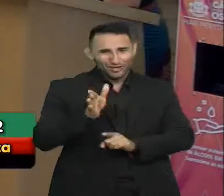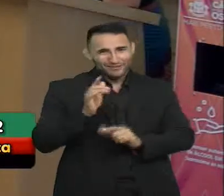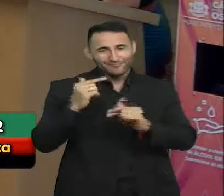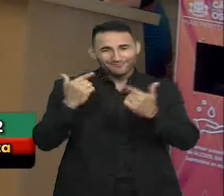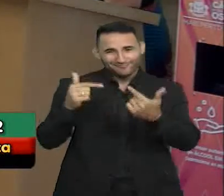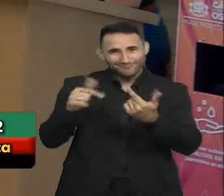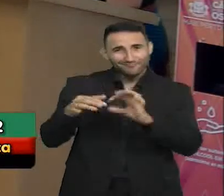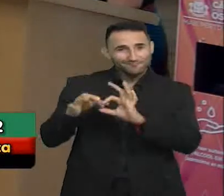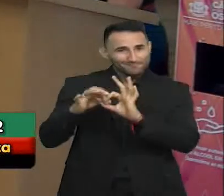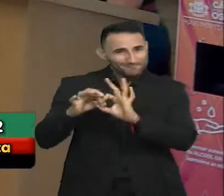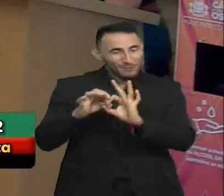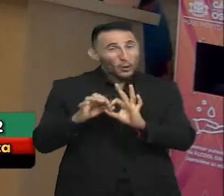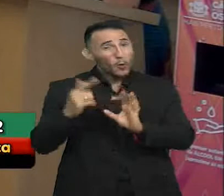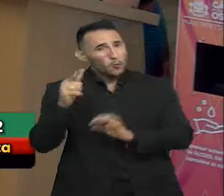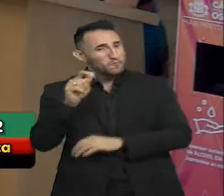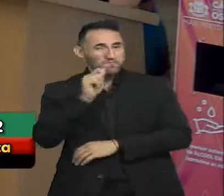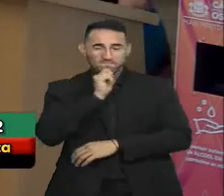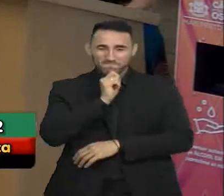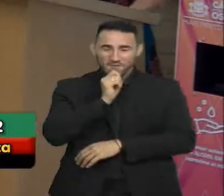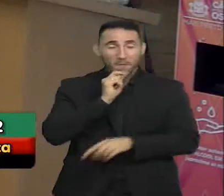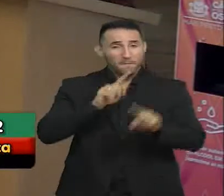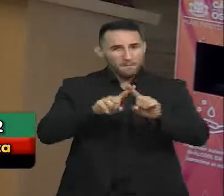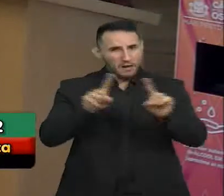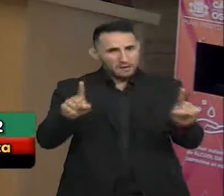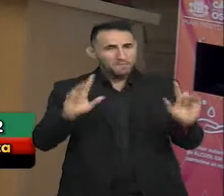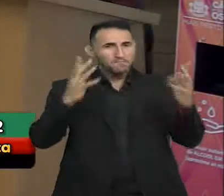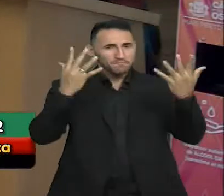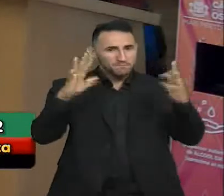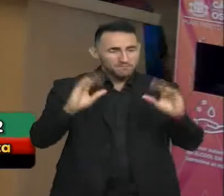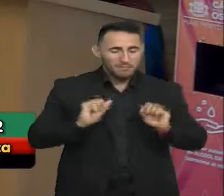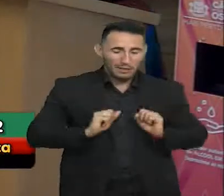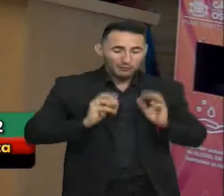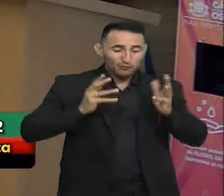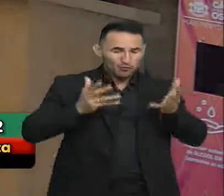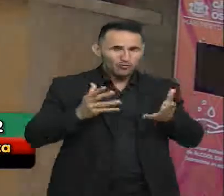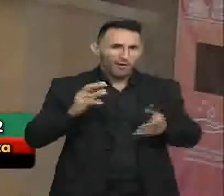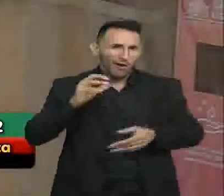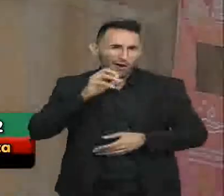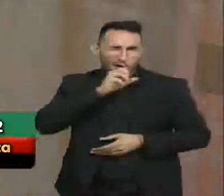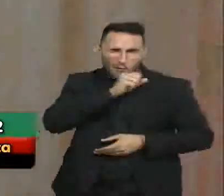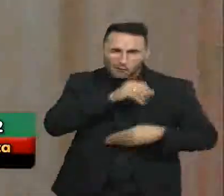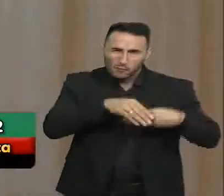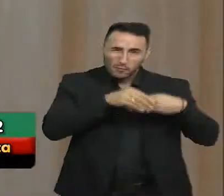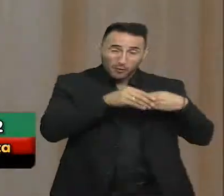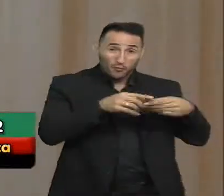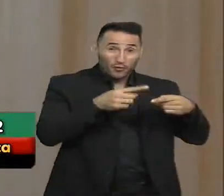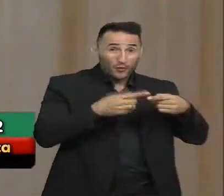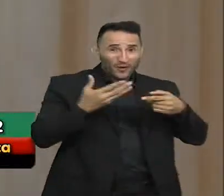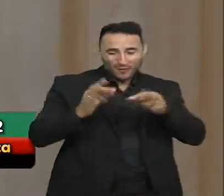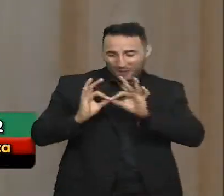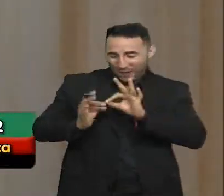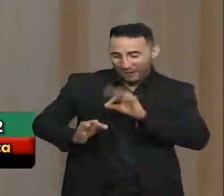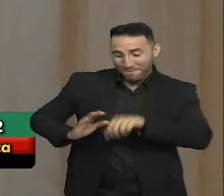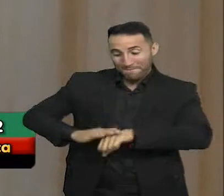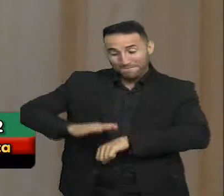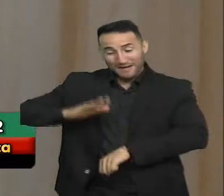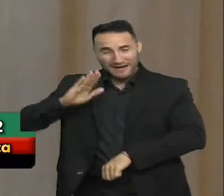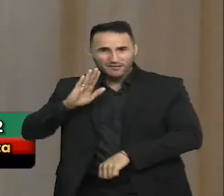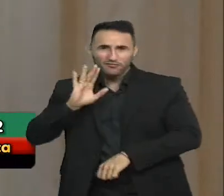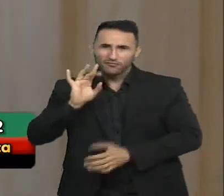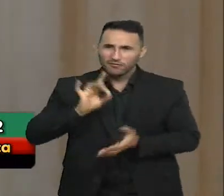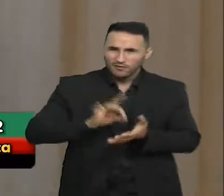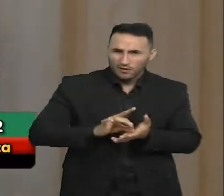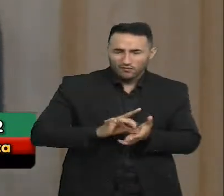atuar, outros não. Parabenizar a ação. E eu passo mais rápido dos cumprimentos, porque eu gosto de falar mais. É, de fato, não é